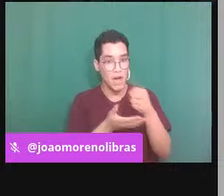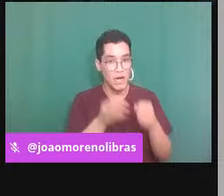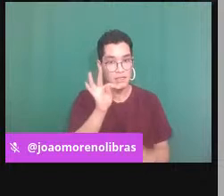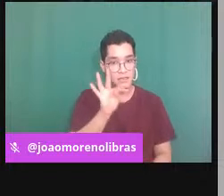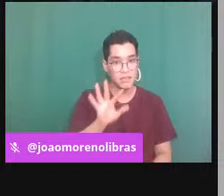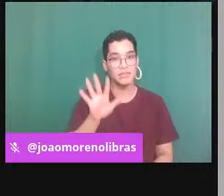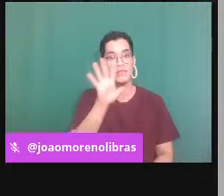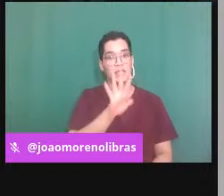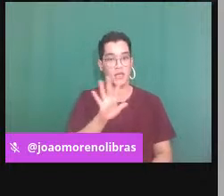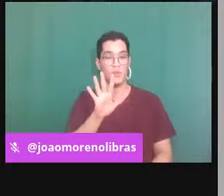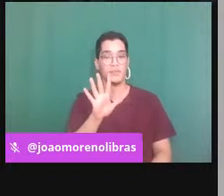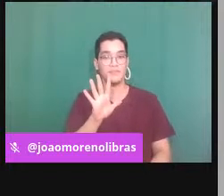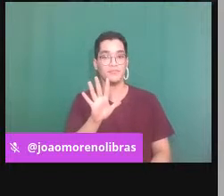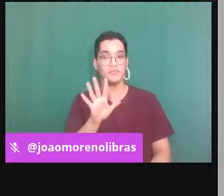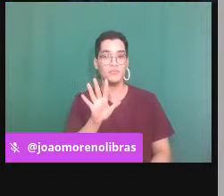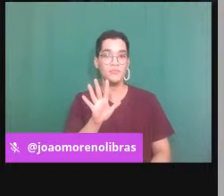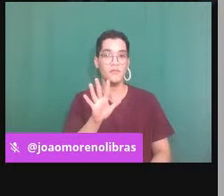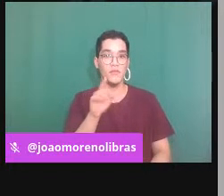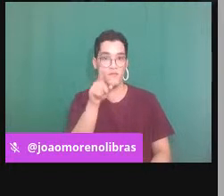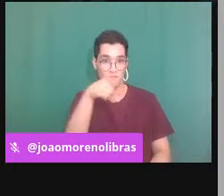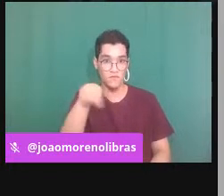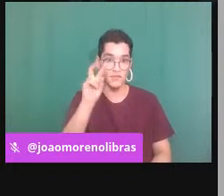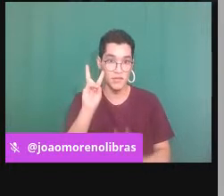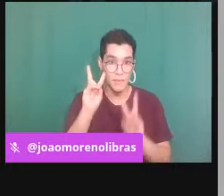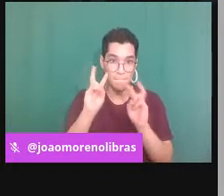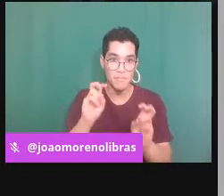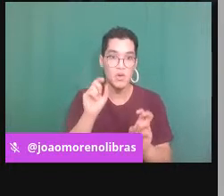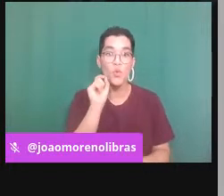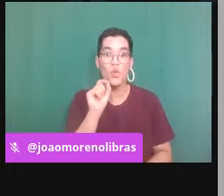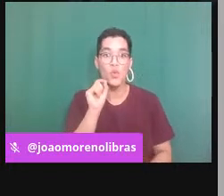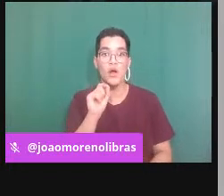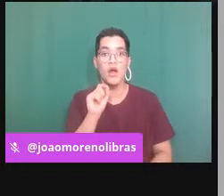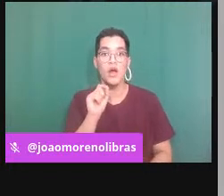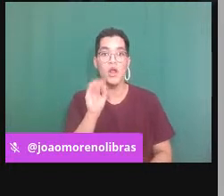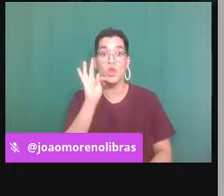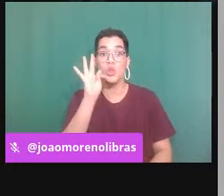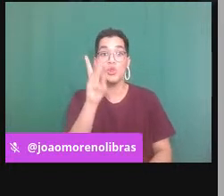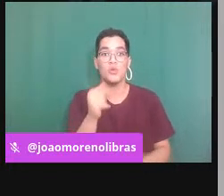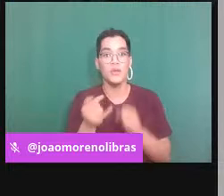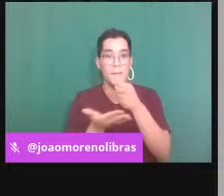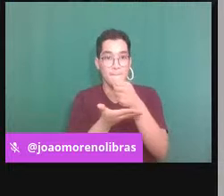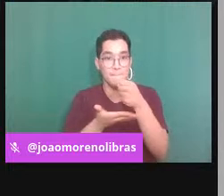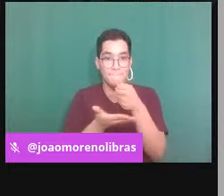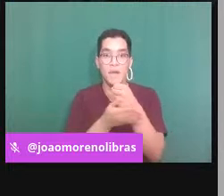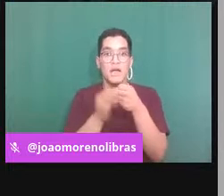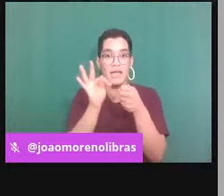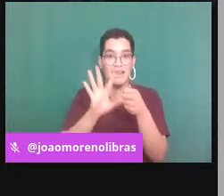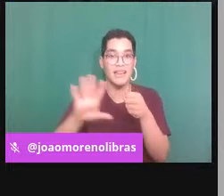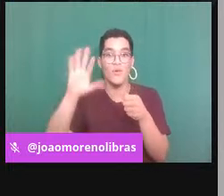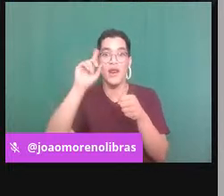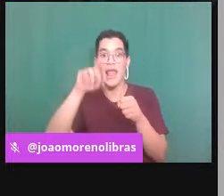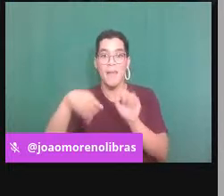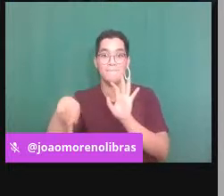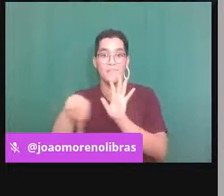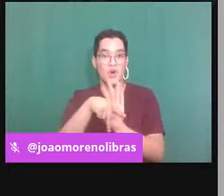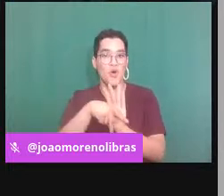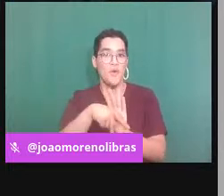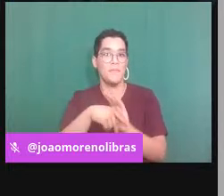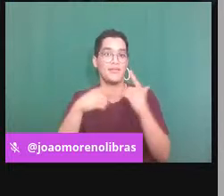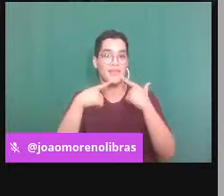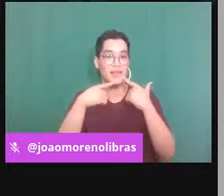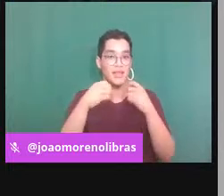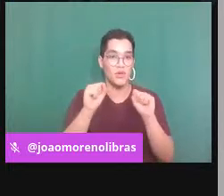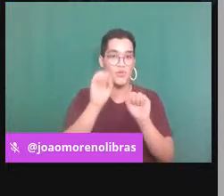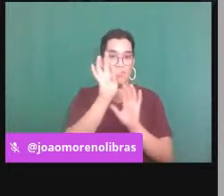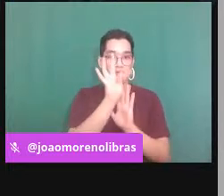slide 56, vocês vão ver que toda a base teórica é da linguística textual, vejam aí, no 56,